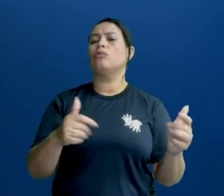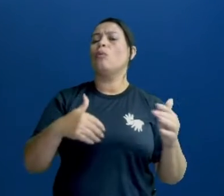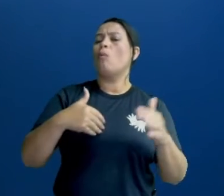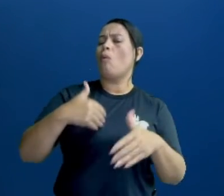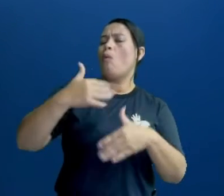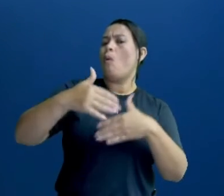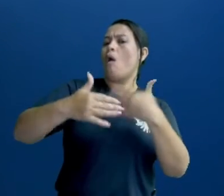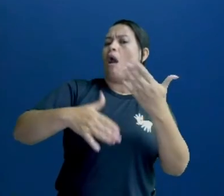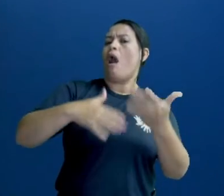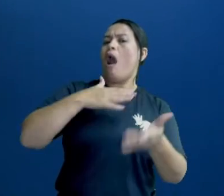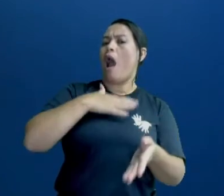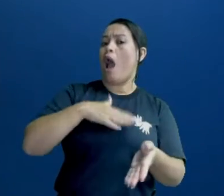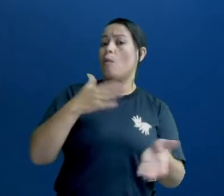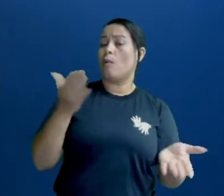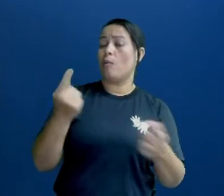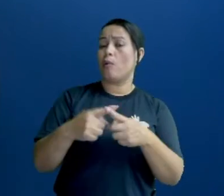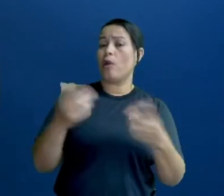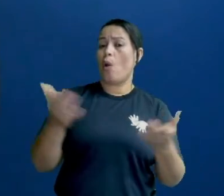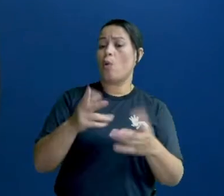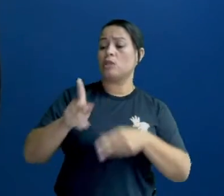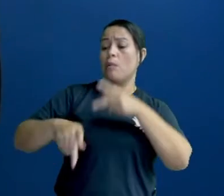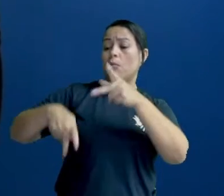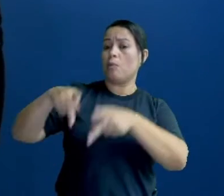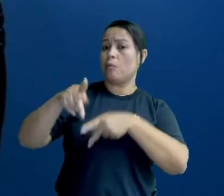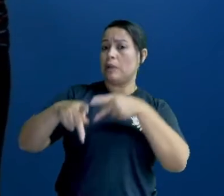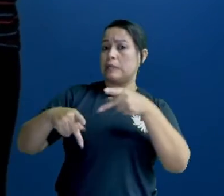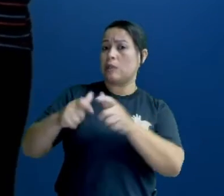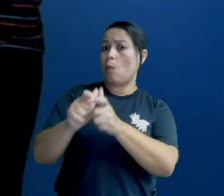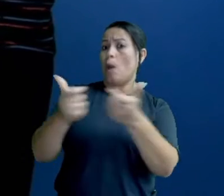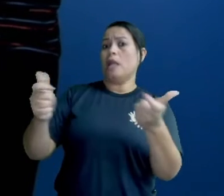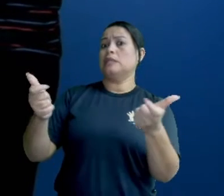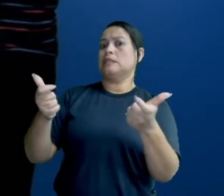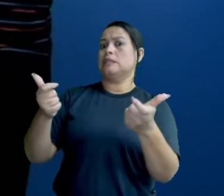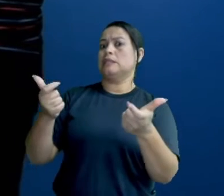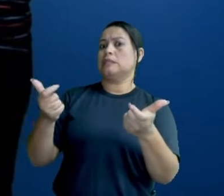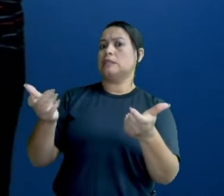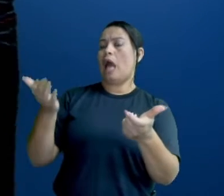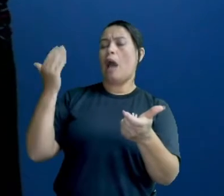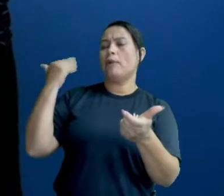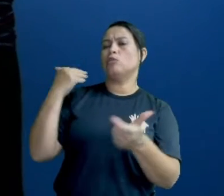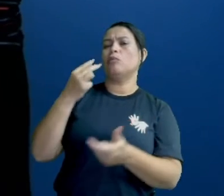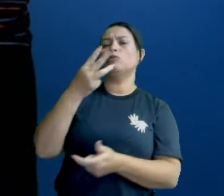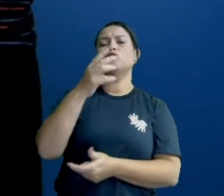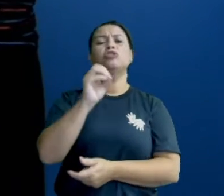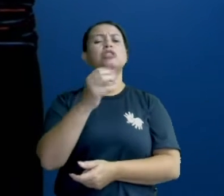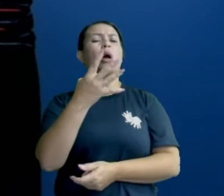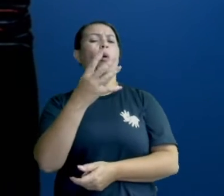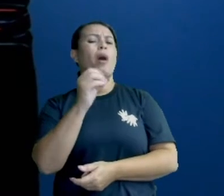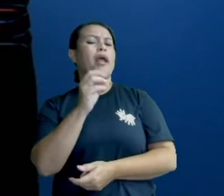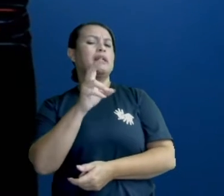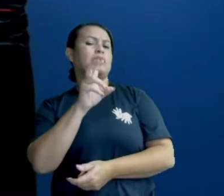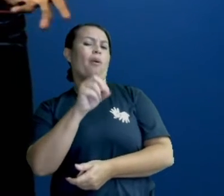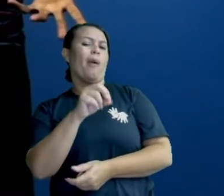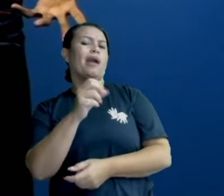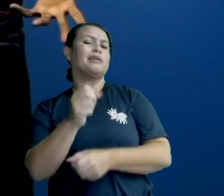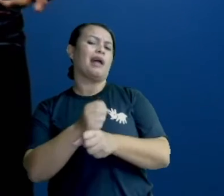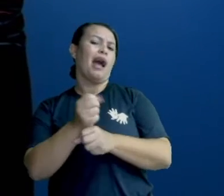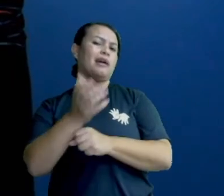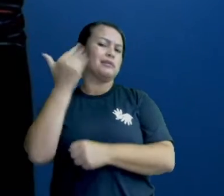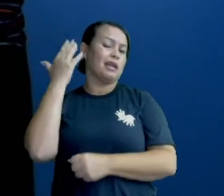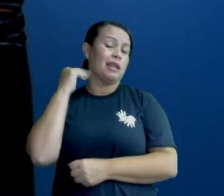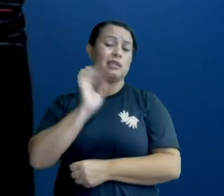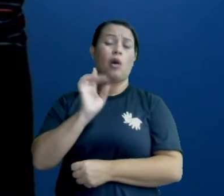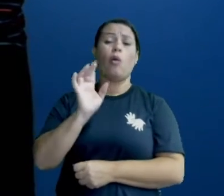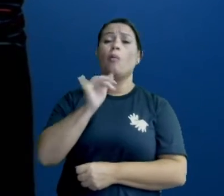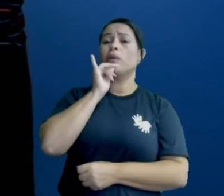seja, a população brasileira hoje, ela não cresce numa velocidade que crescia há 30, 40, 50 anos atrás. Tipo, na década de